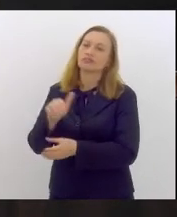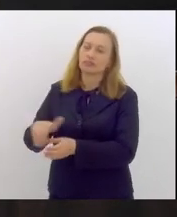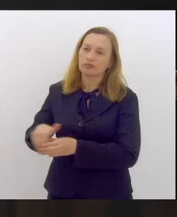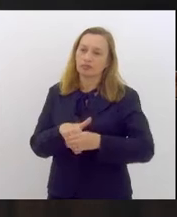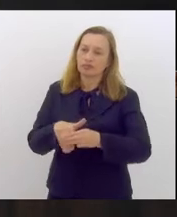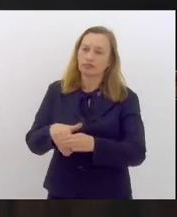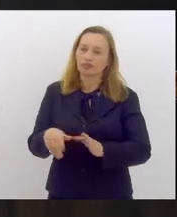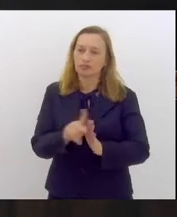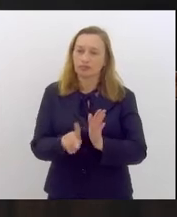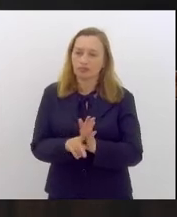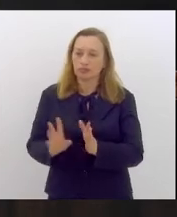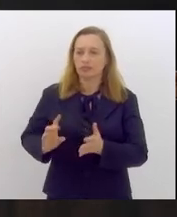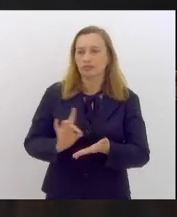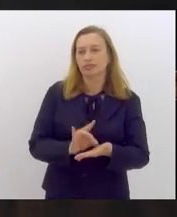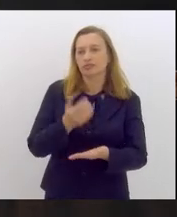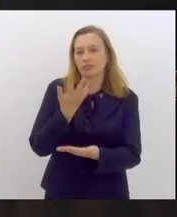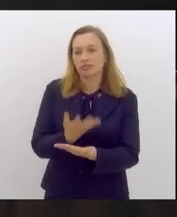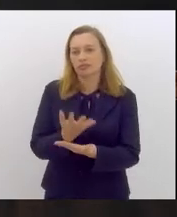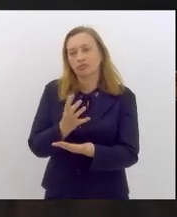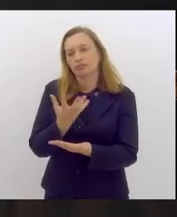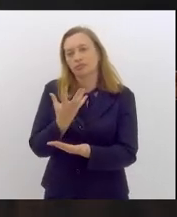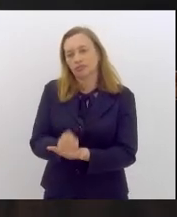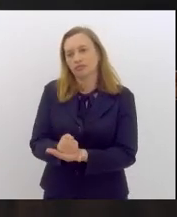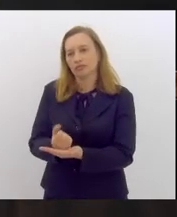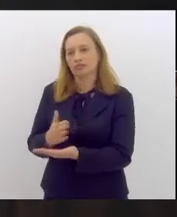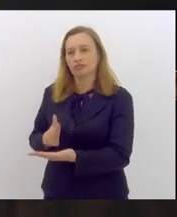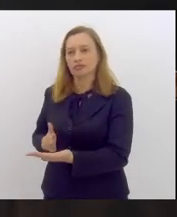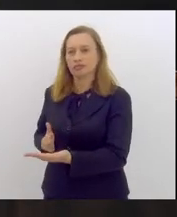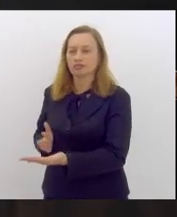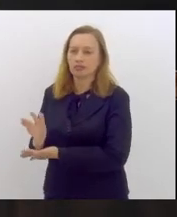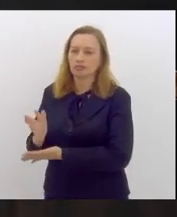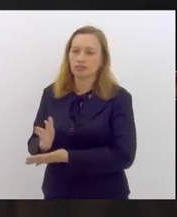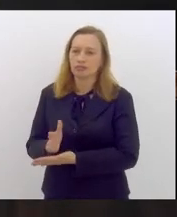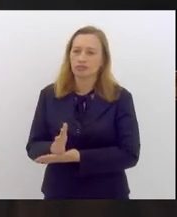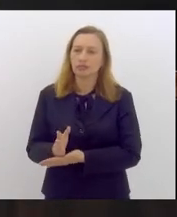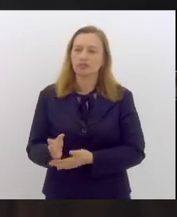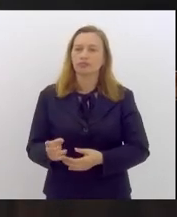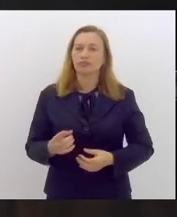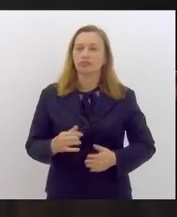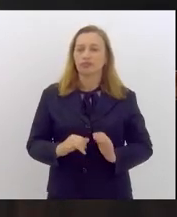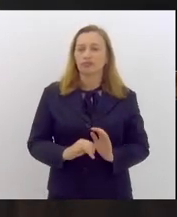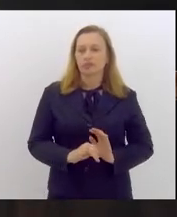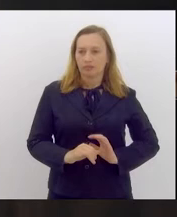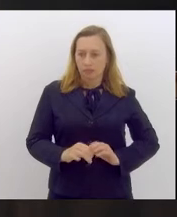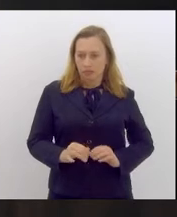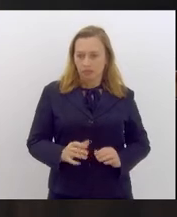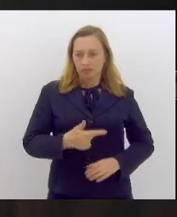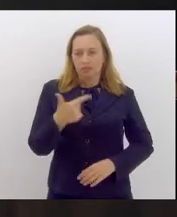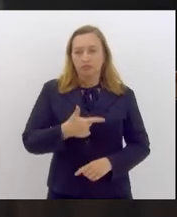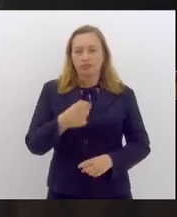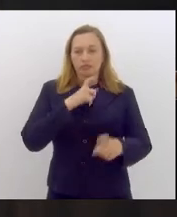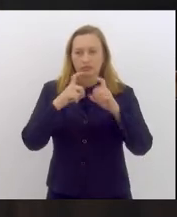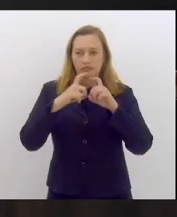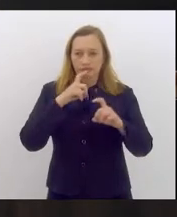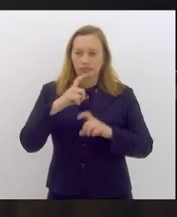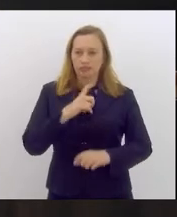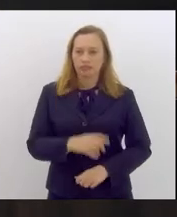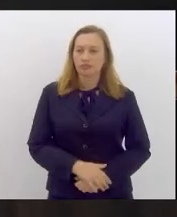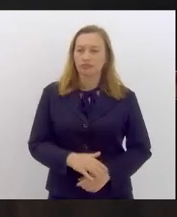votação, o projeto assim emendado. Senhores que aprovam, permaneçam como estão. Aprovado, vai a redação do vencido para a segunda